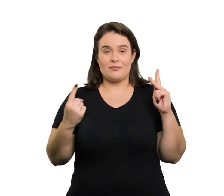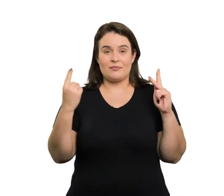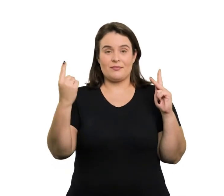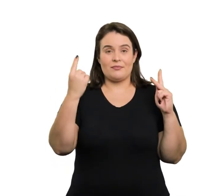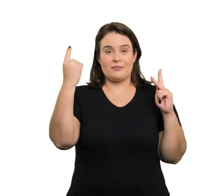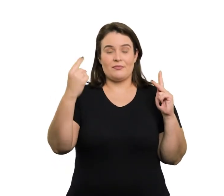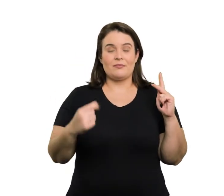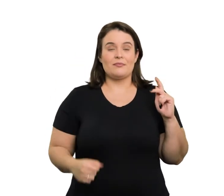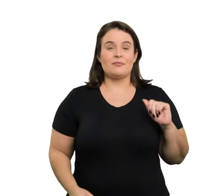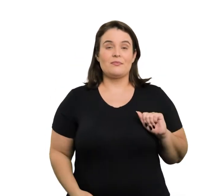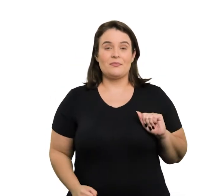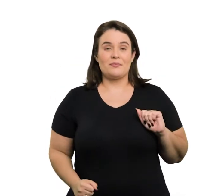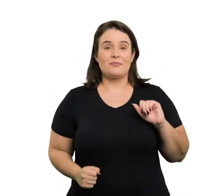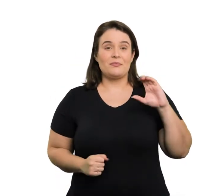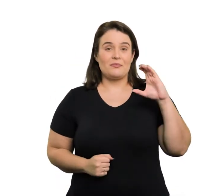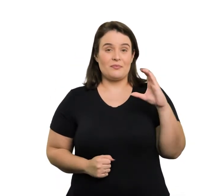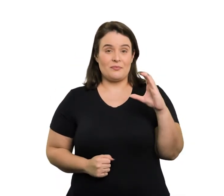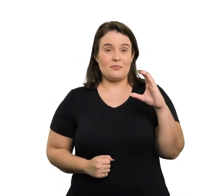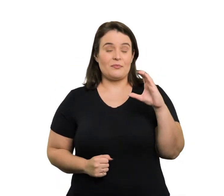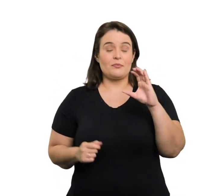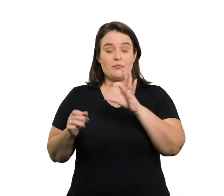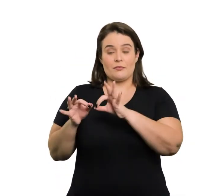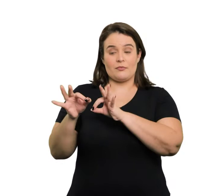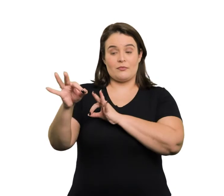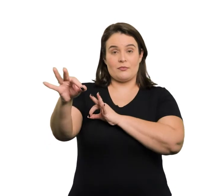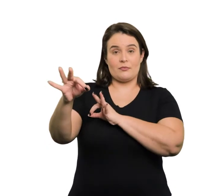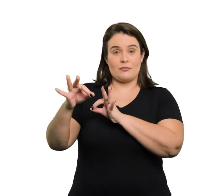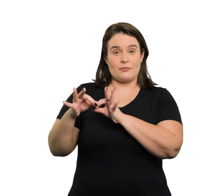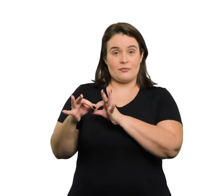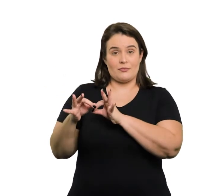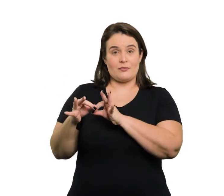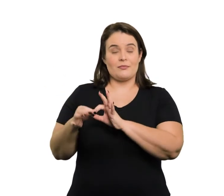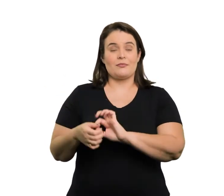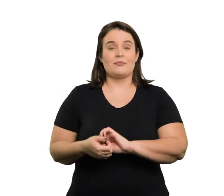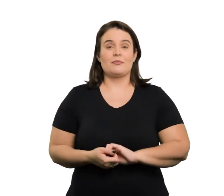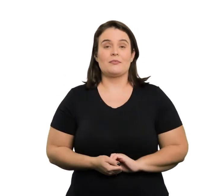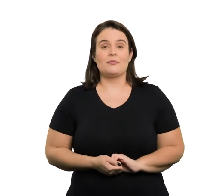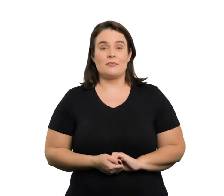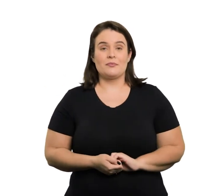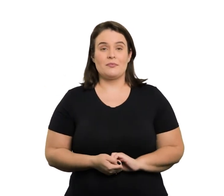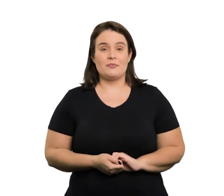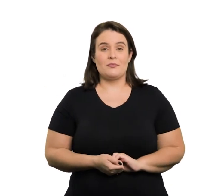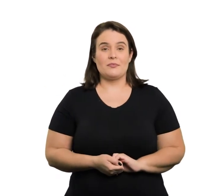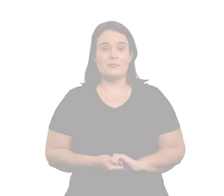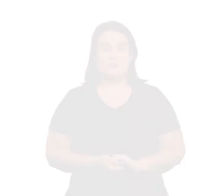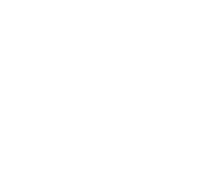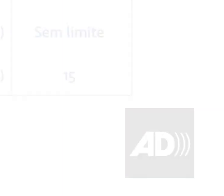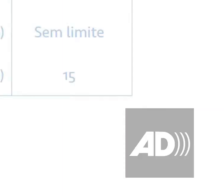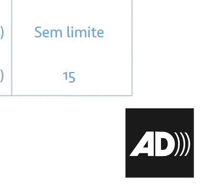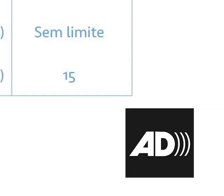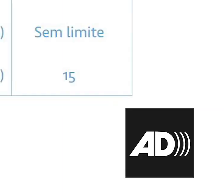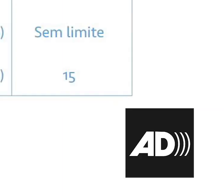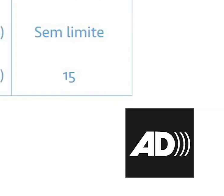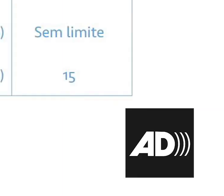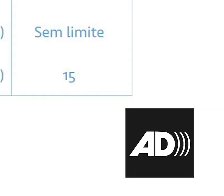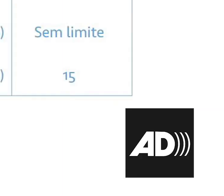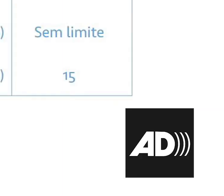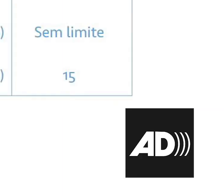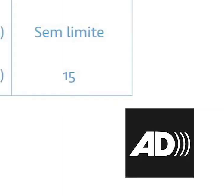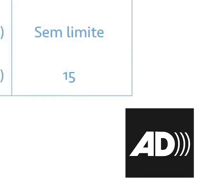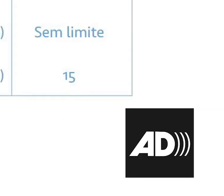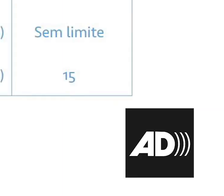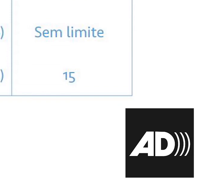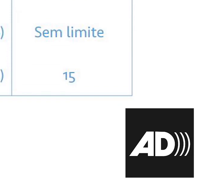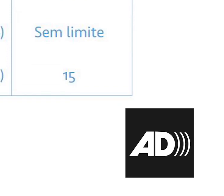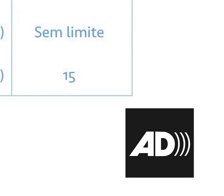a altura do desnível, C representa o comprimento da projeção horizontal. A